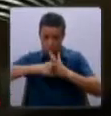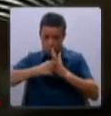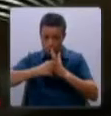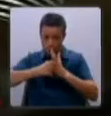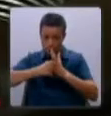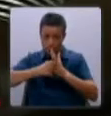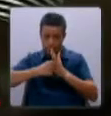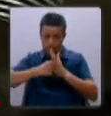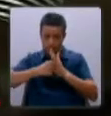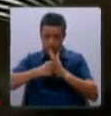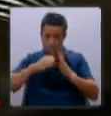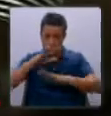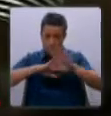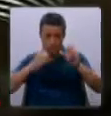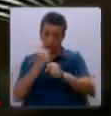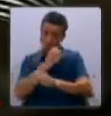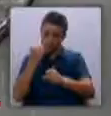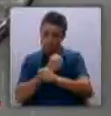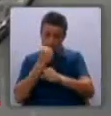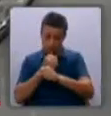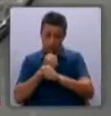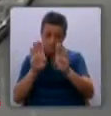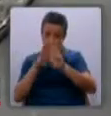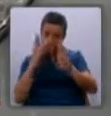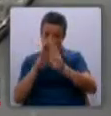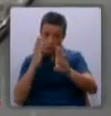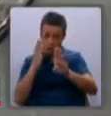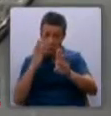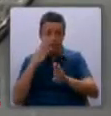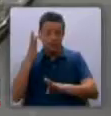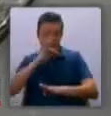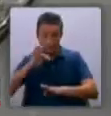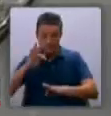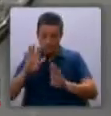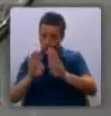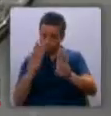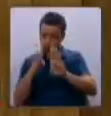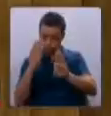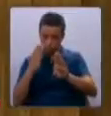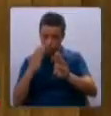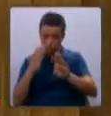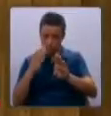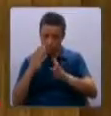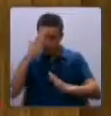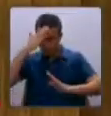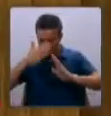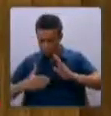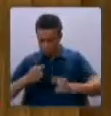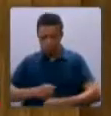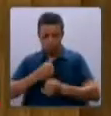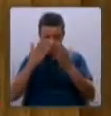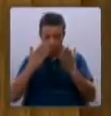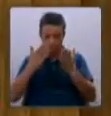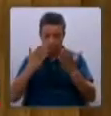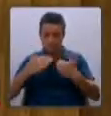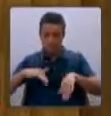cofre para fazer a reparação das portas. As tentativas de arrombamento de cofres sucedem-se, no entanto,